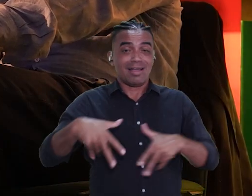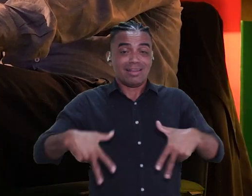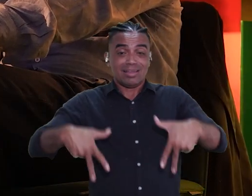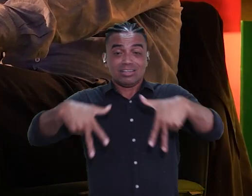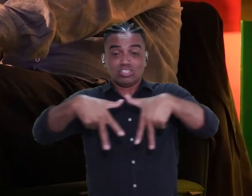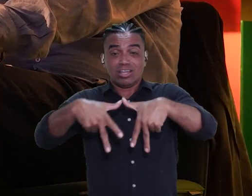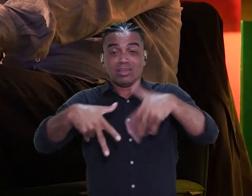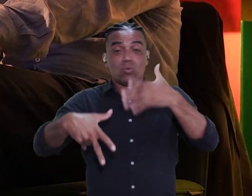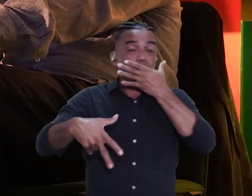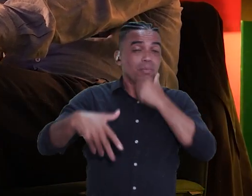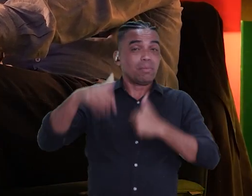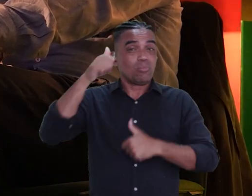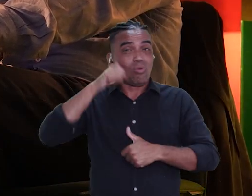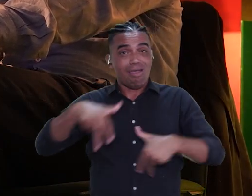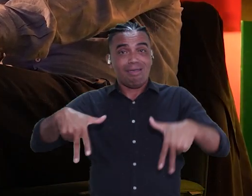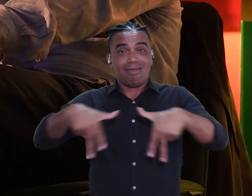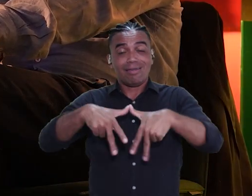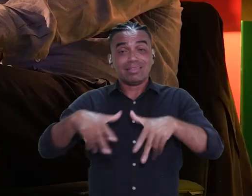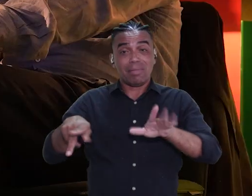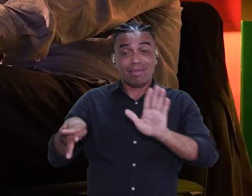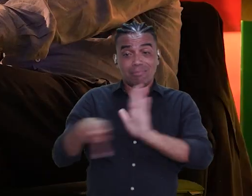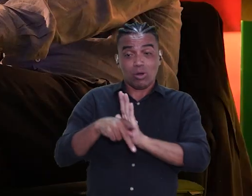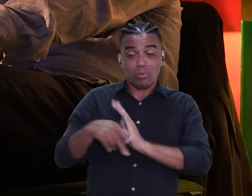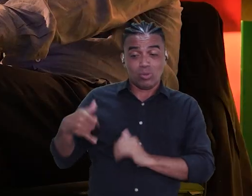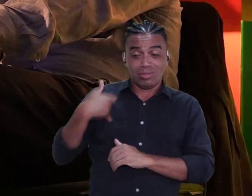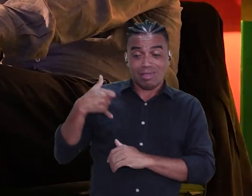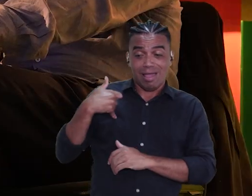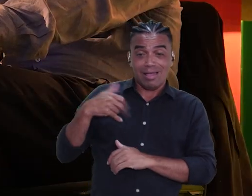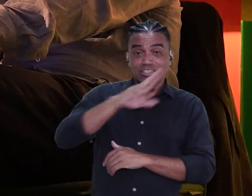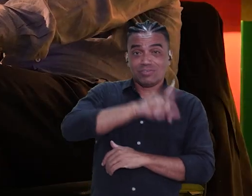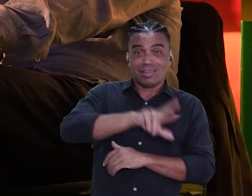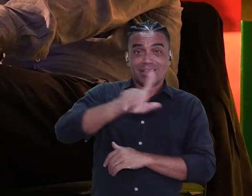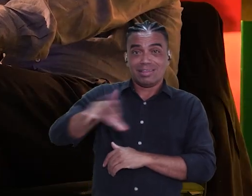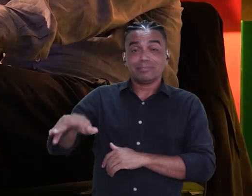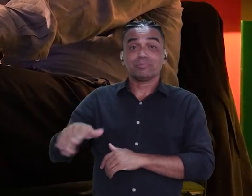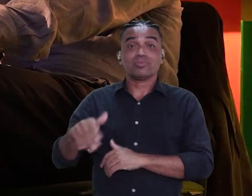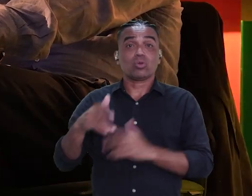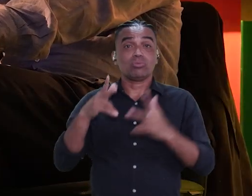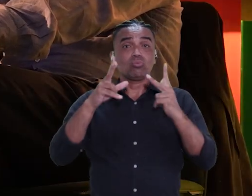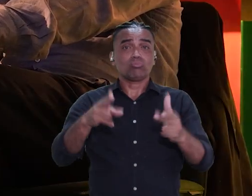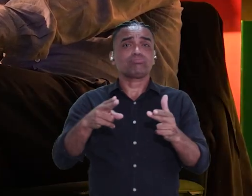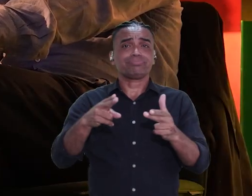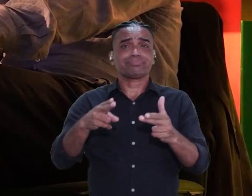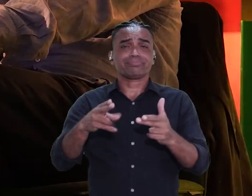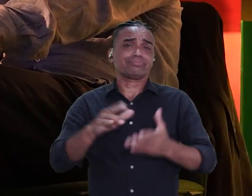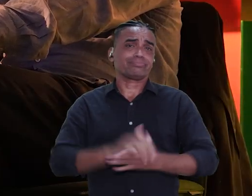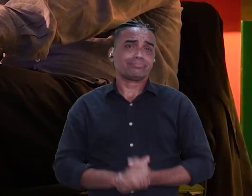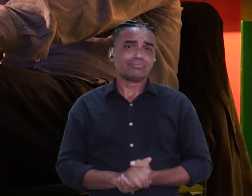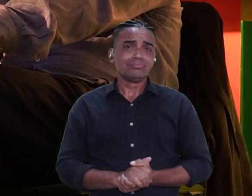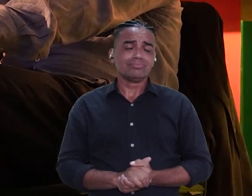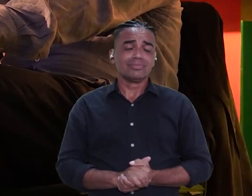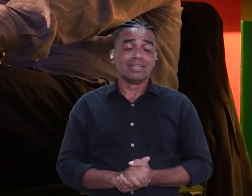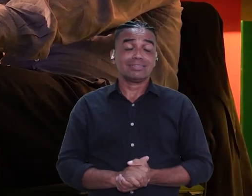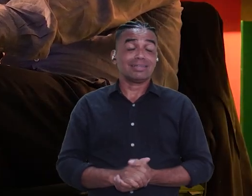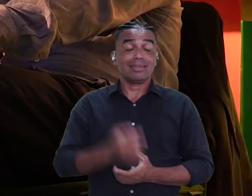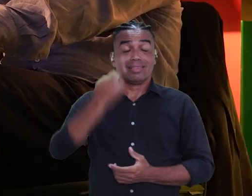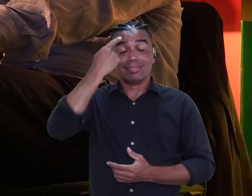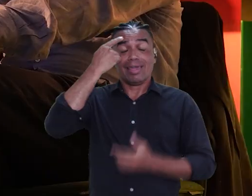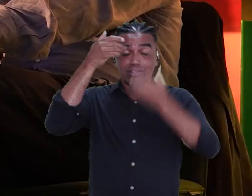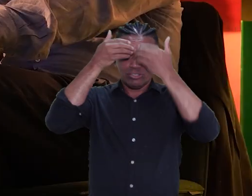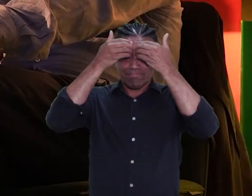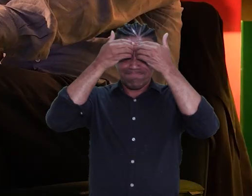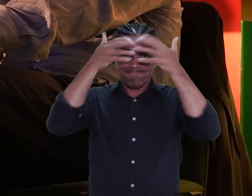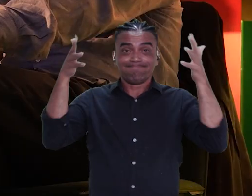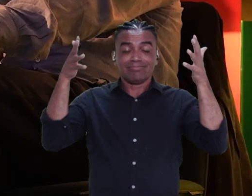de etnia, de faixa etária, como seus iguais, irmãos, né? Essa ideia ampliada